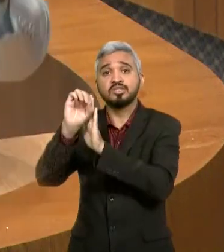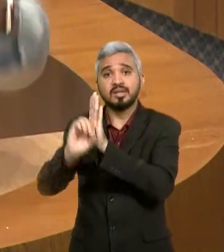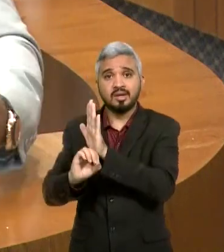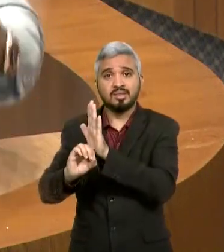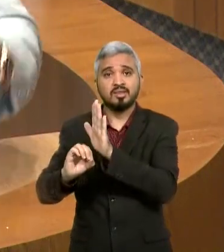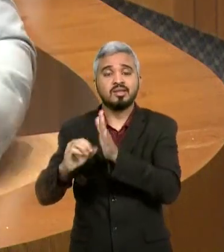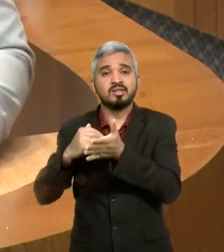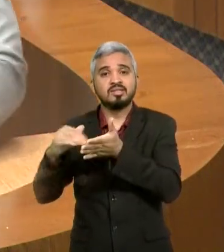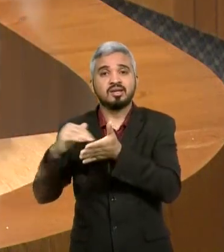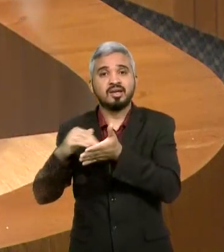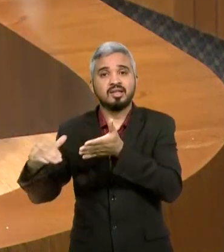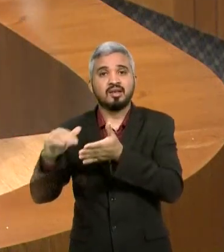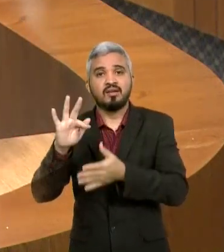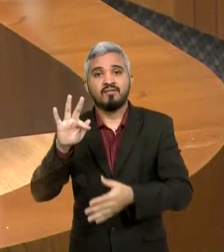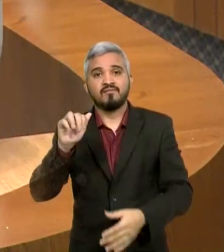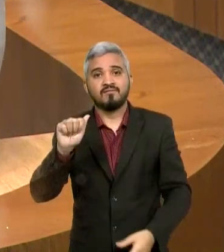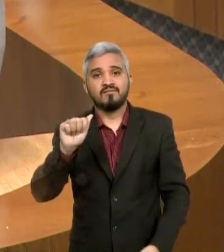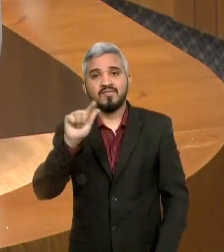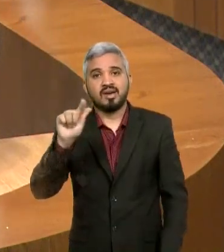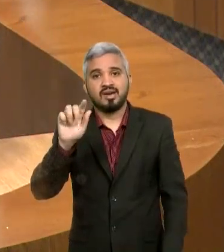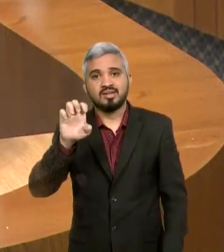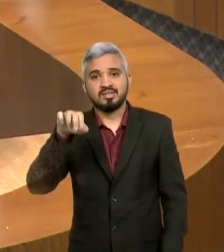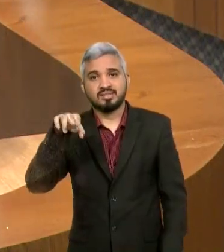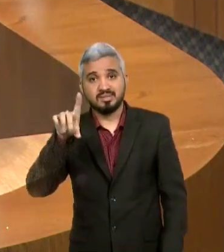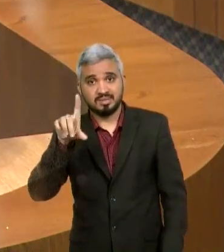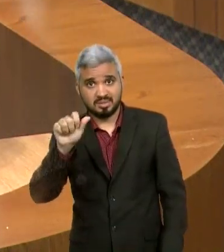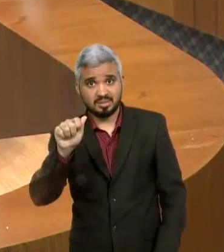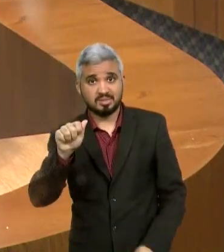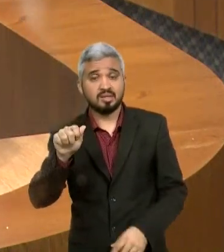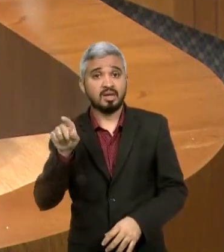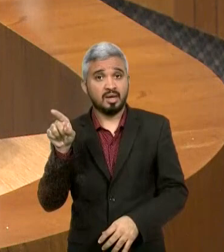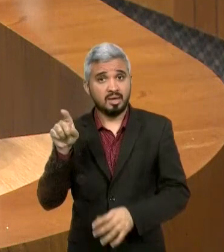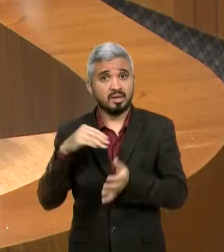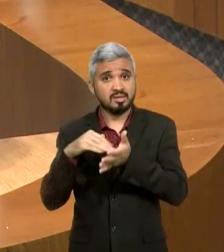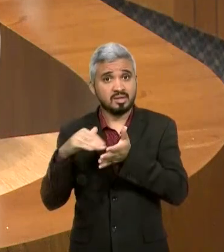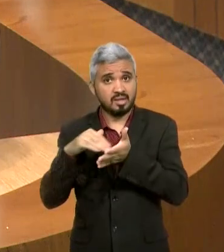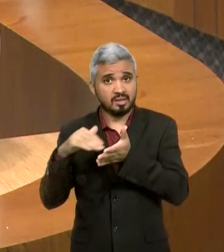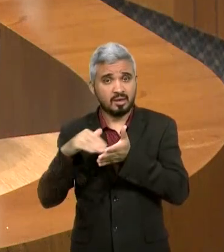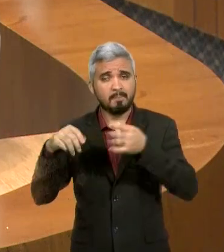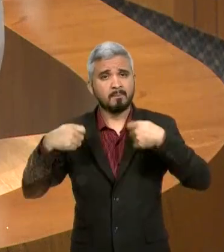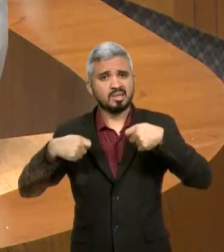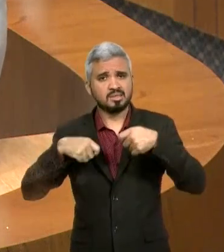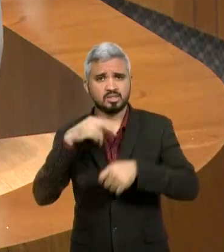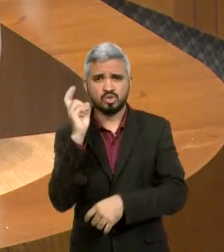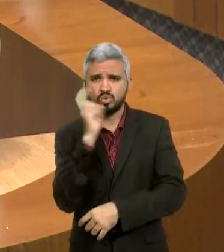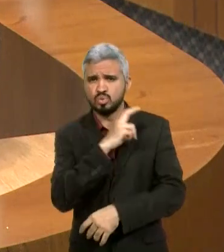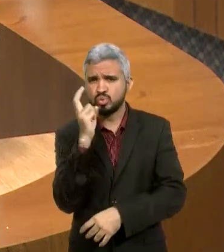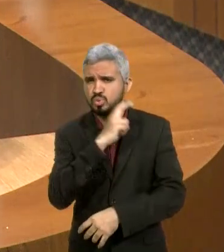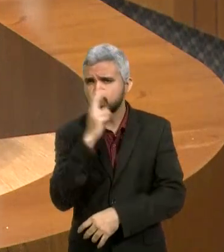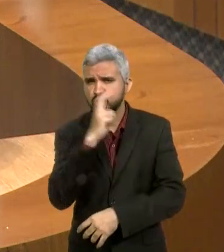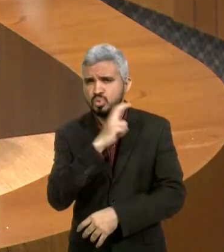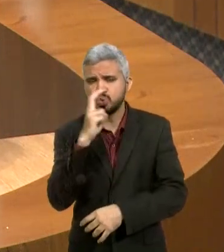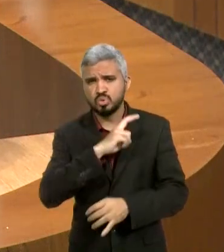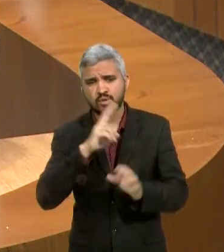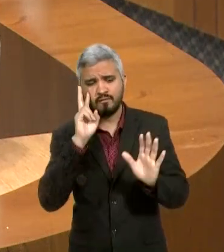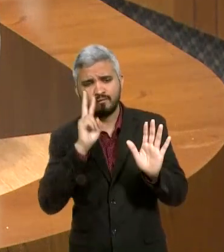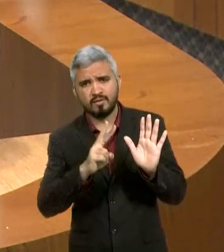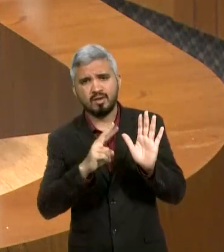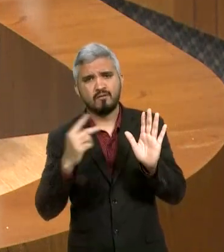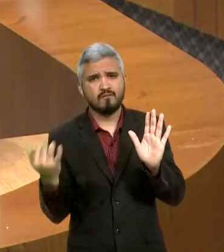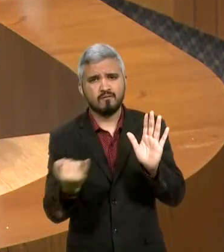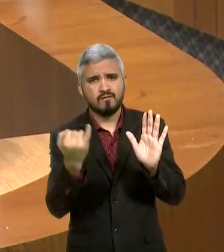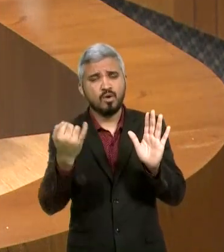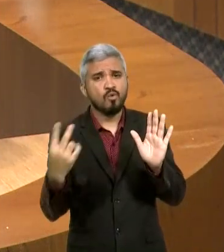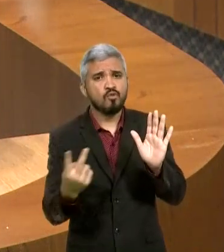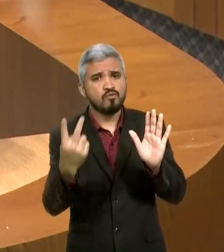a indicação e faço a defesa, para que ele reveja de urgência, em caráter de urgência, o valor praticado na